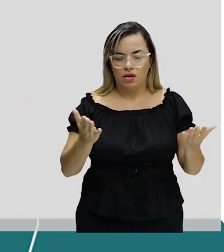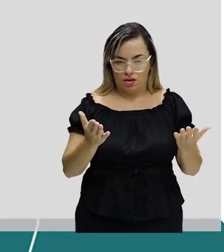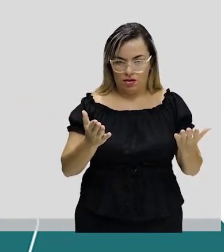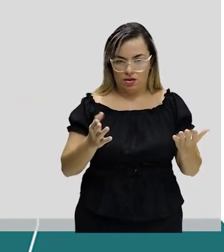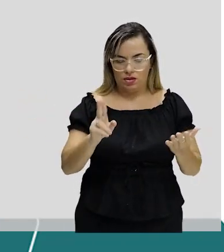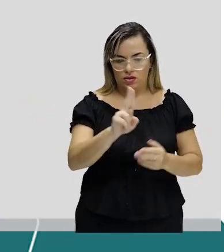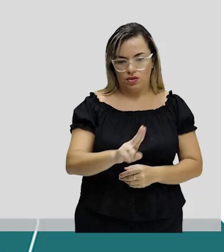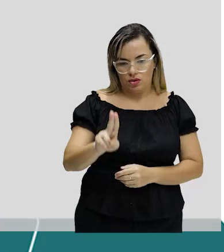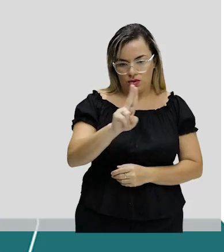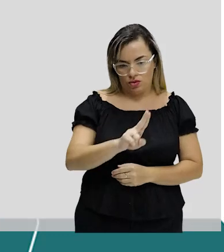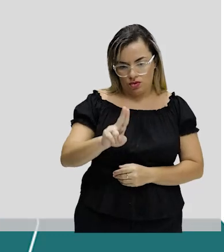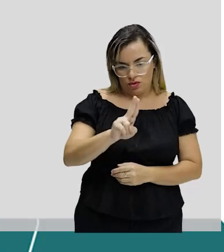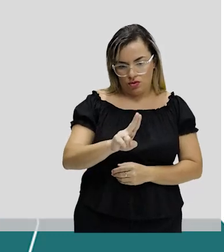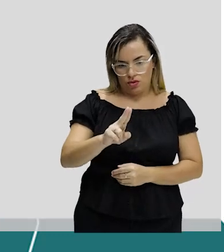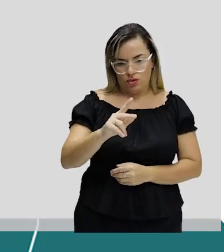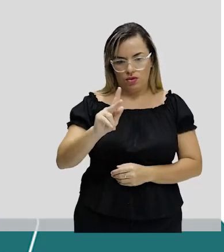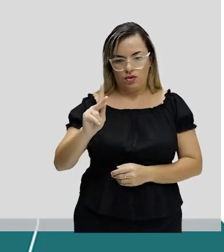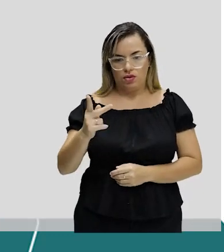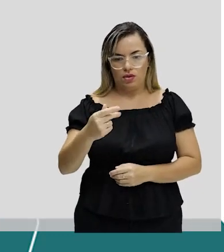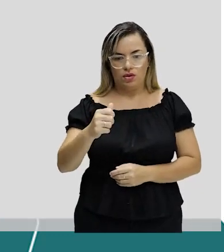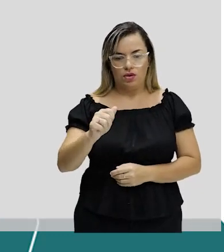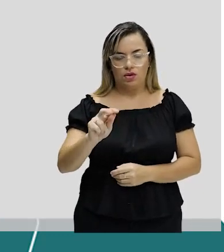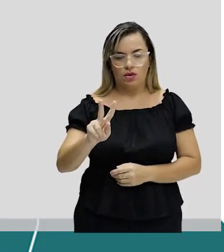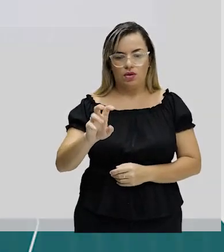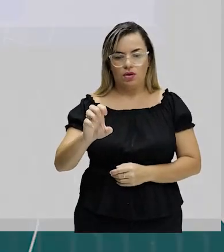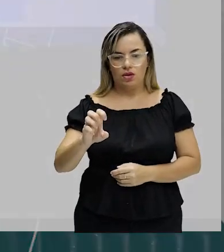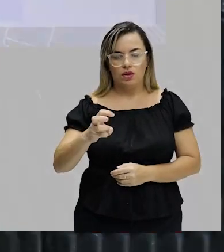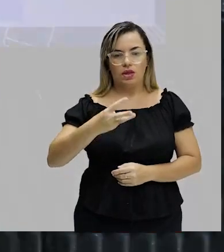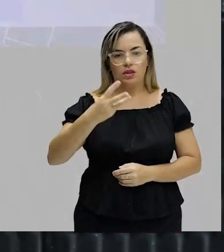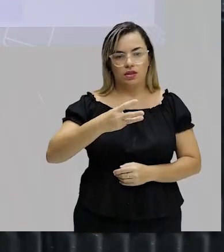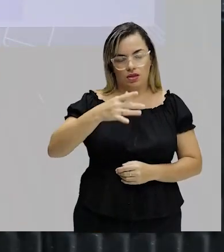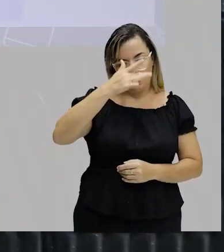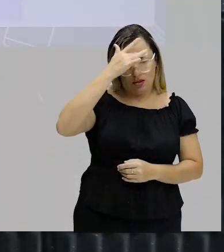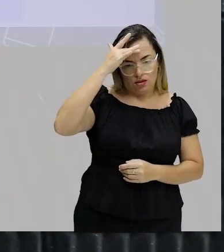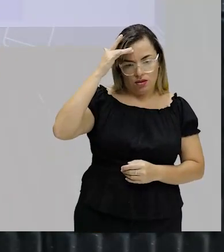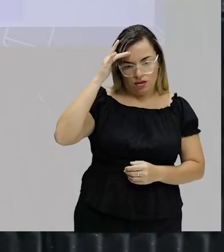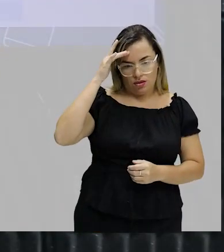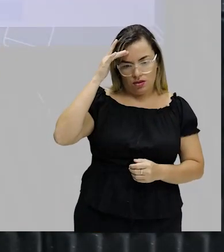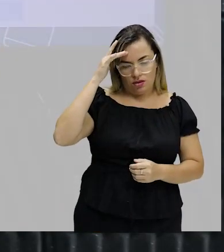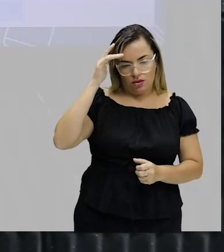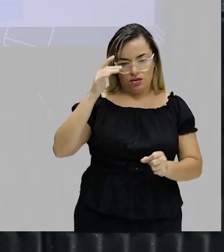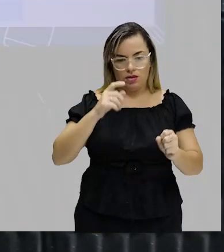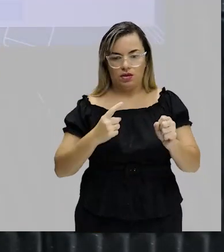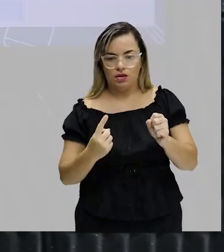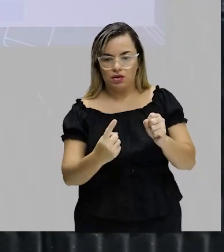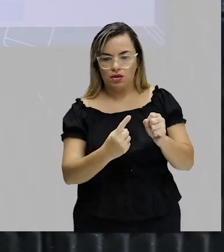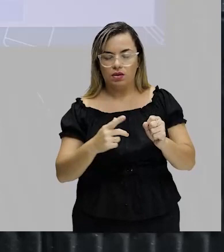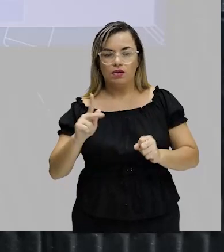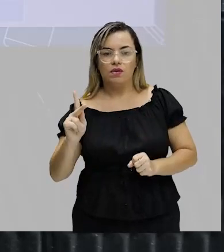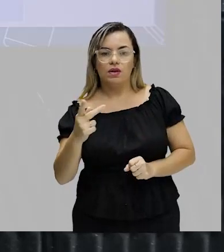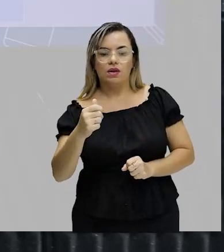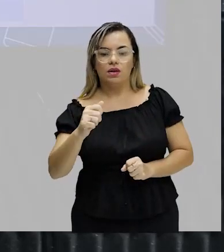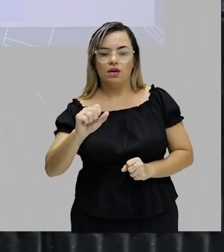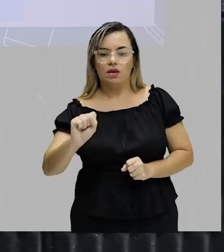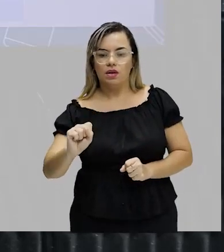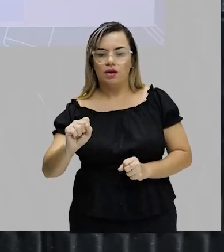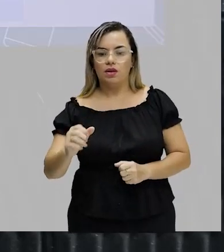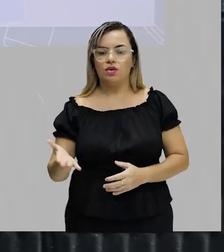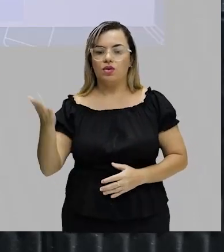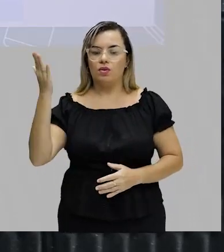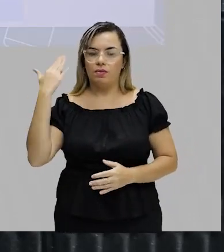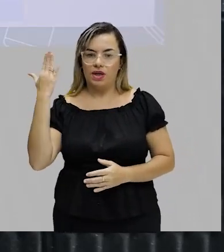singular, que ele fica has. No passado, o verbo fica had. E no